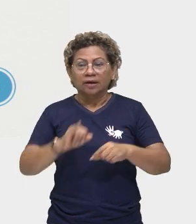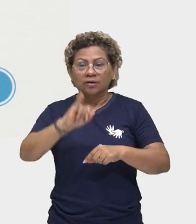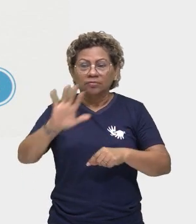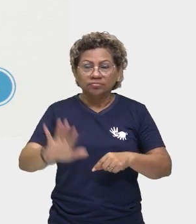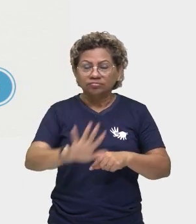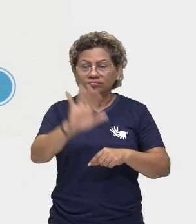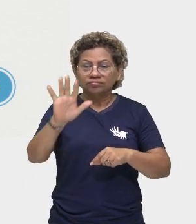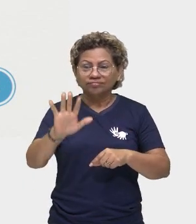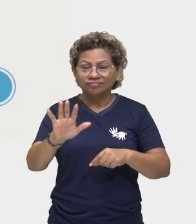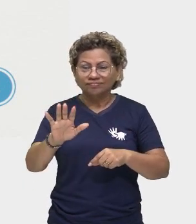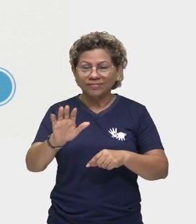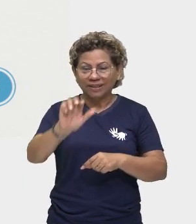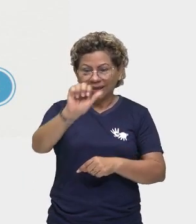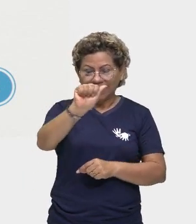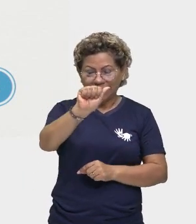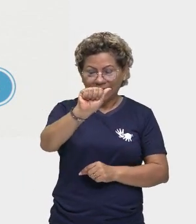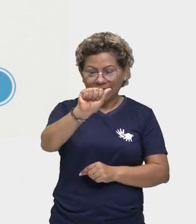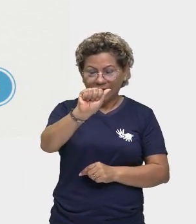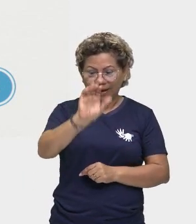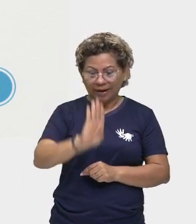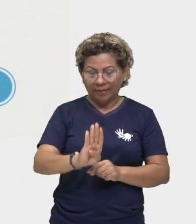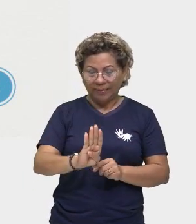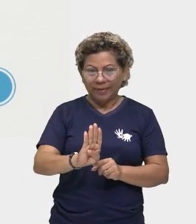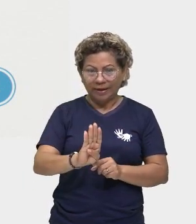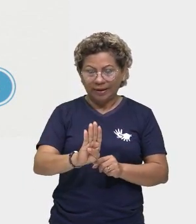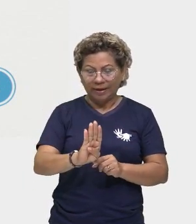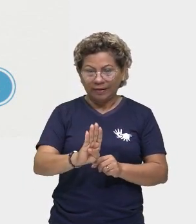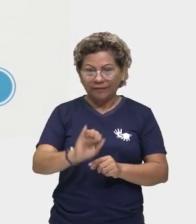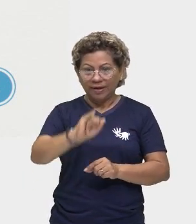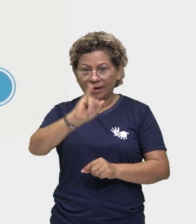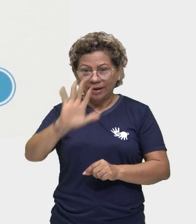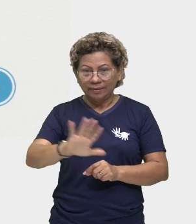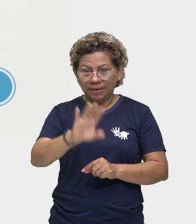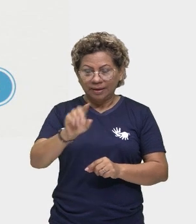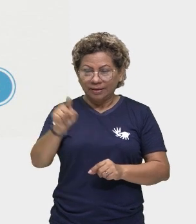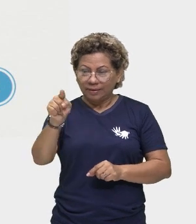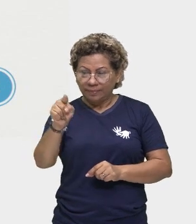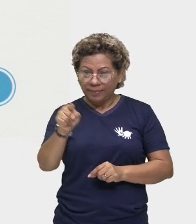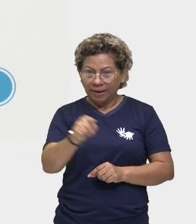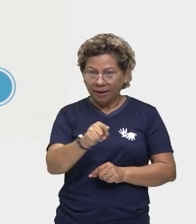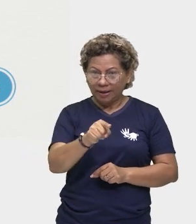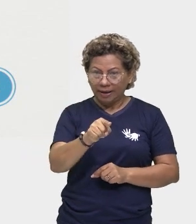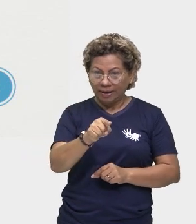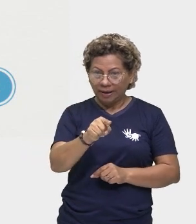no polígono. Também caracteriza um polígono não